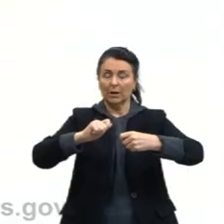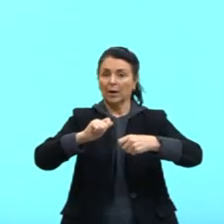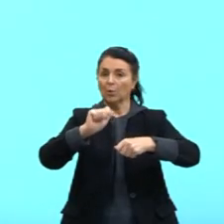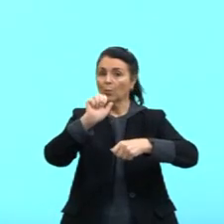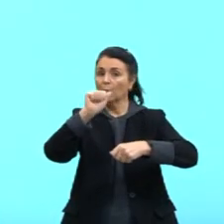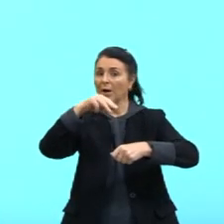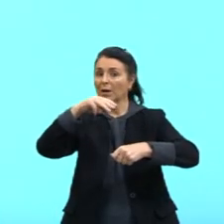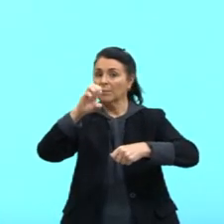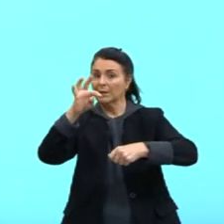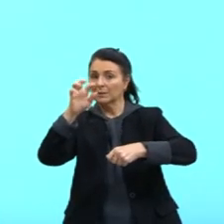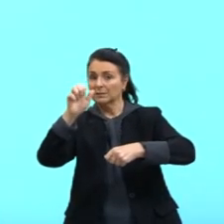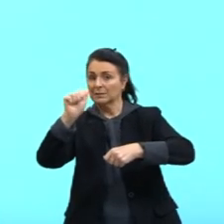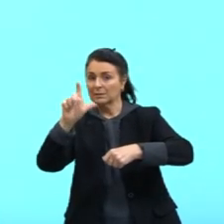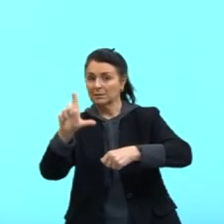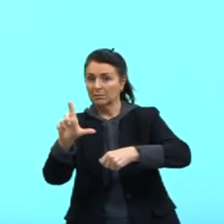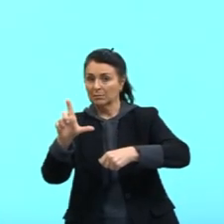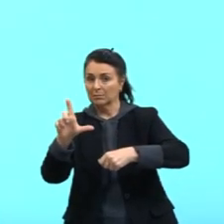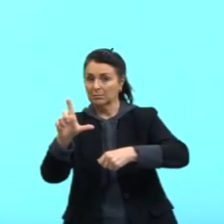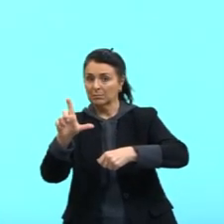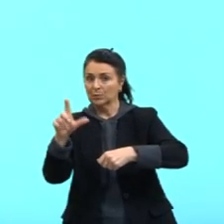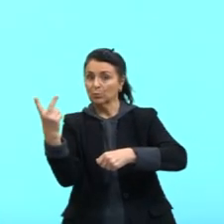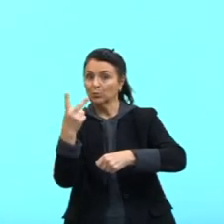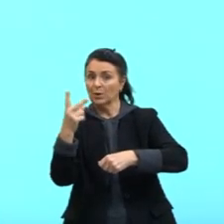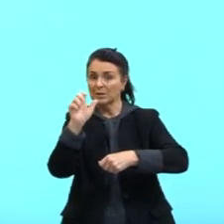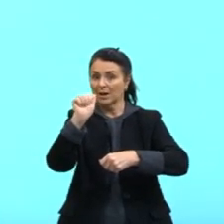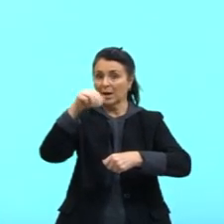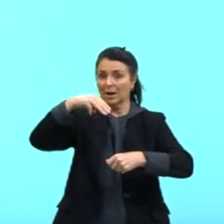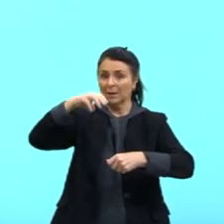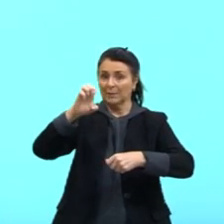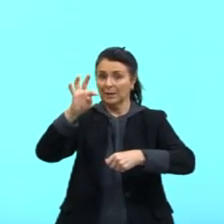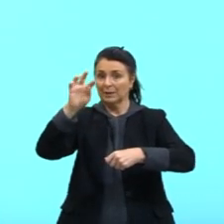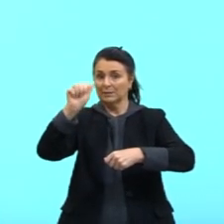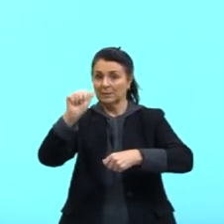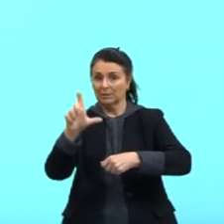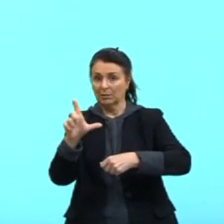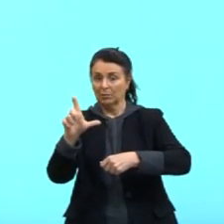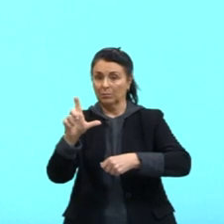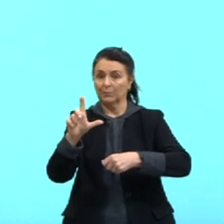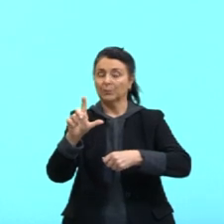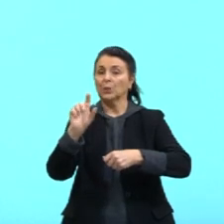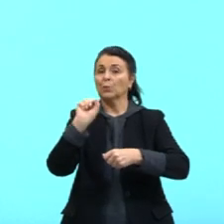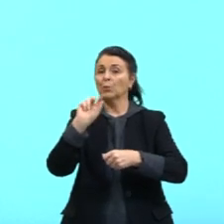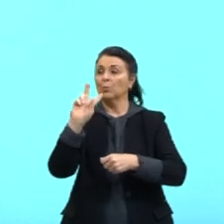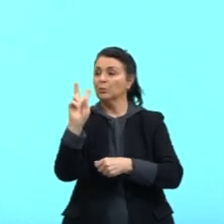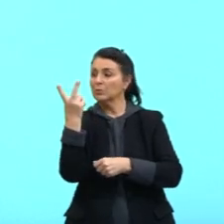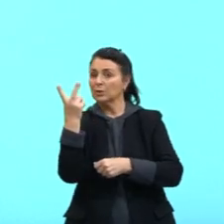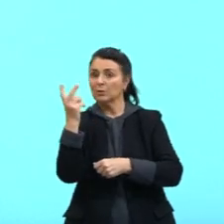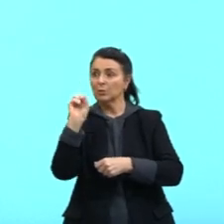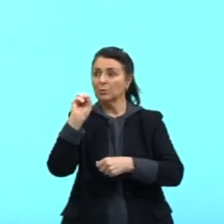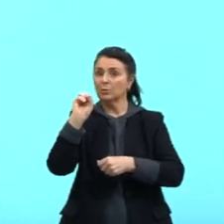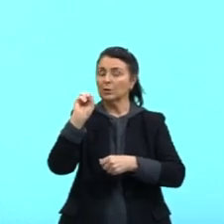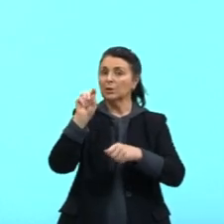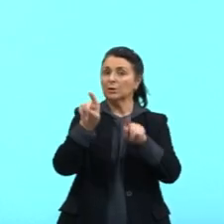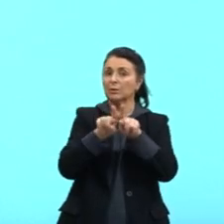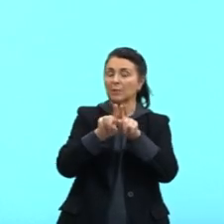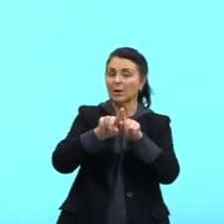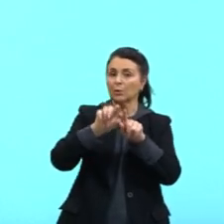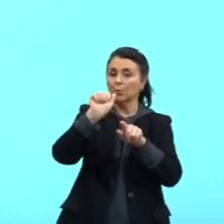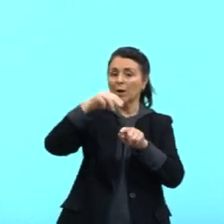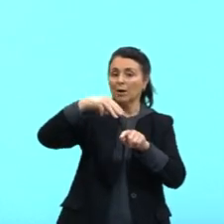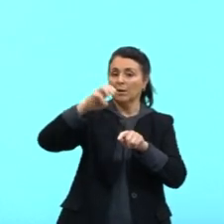metal e um ametal ou entre um hidrogênio e um ametal E